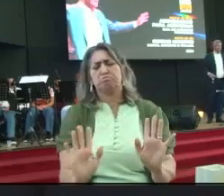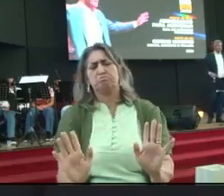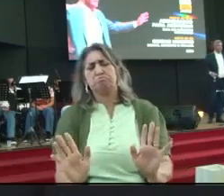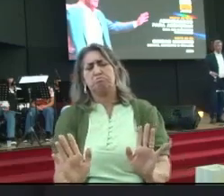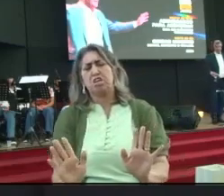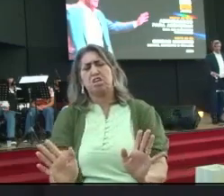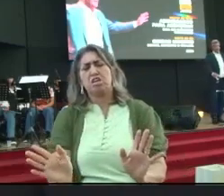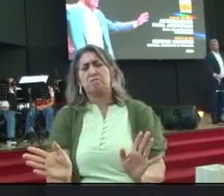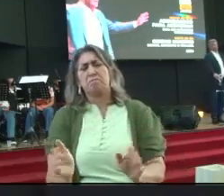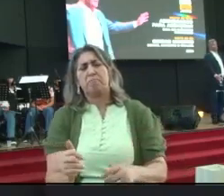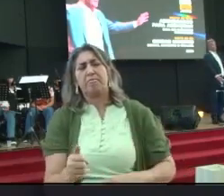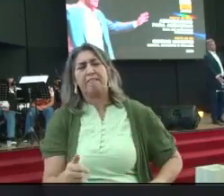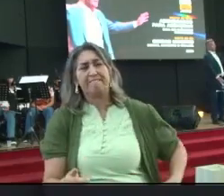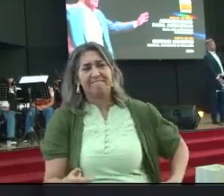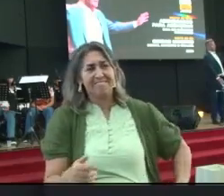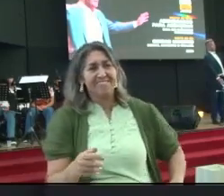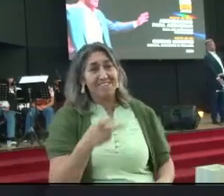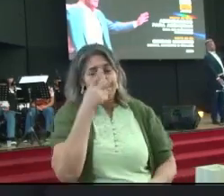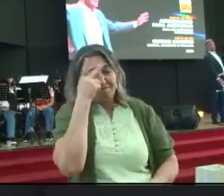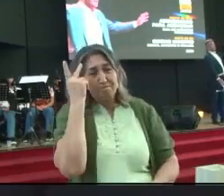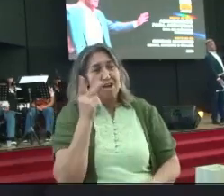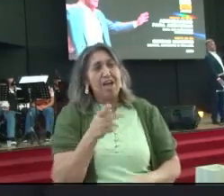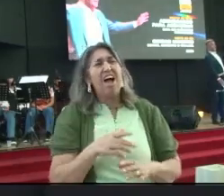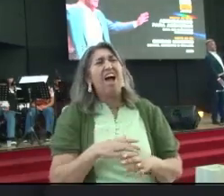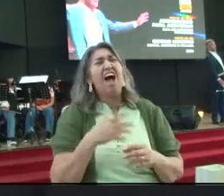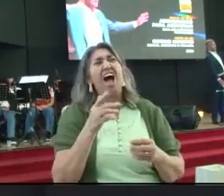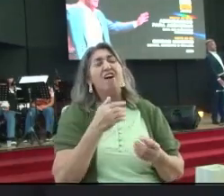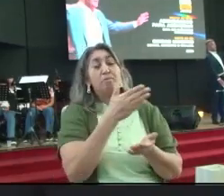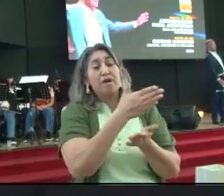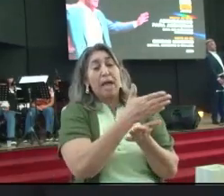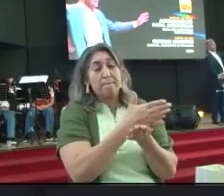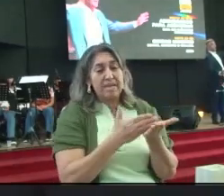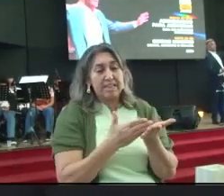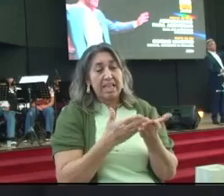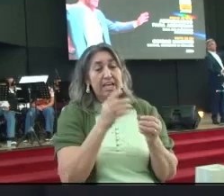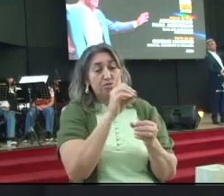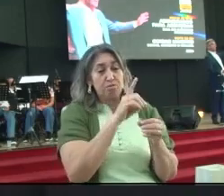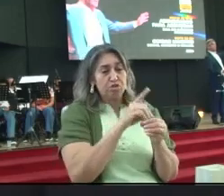Eu vou mandar metade do meu dízimo para a igrejinha lá do Caetité.